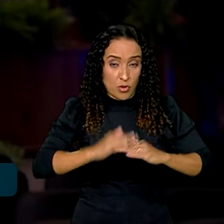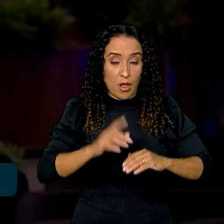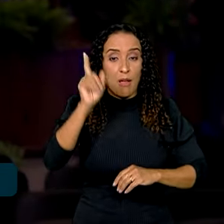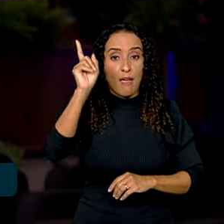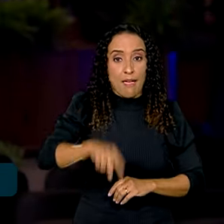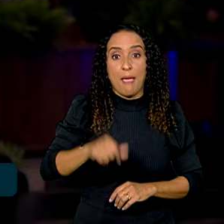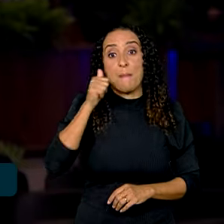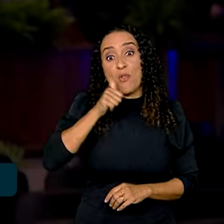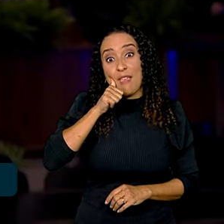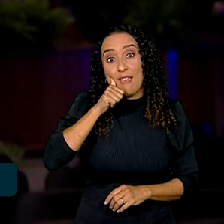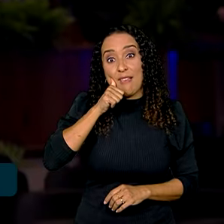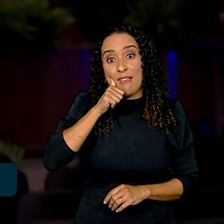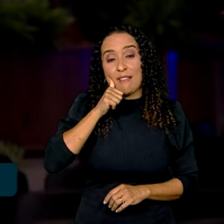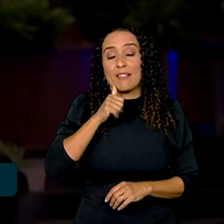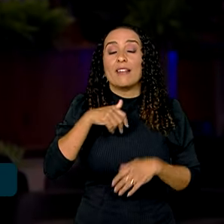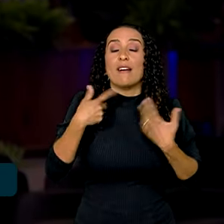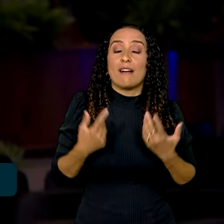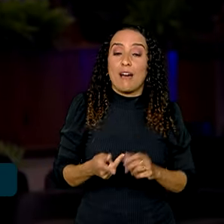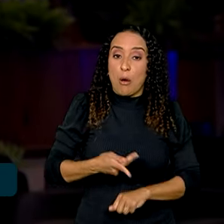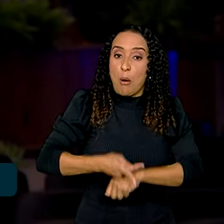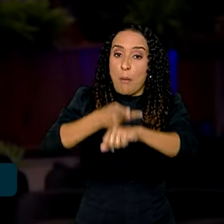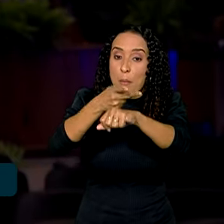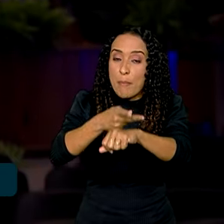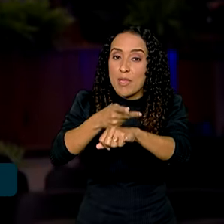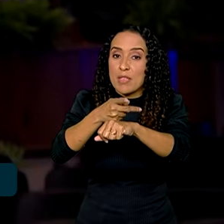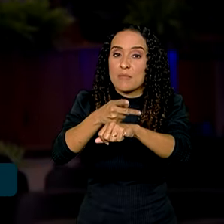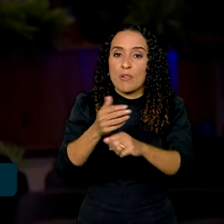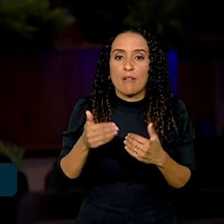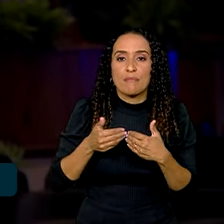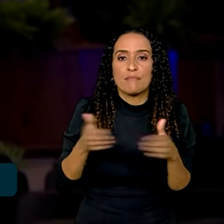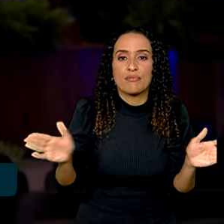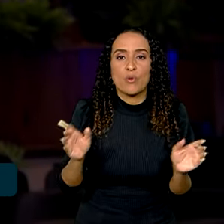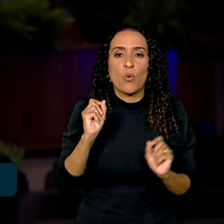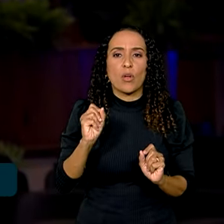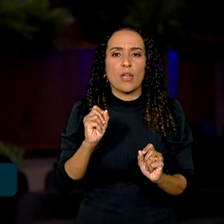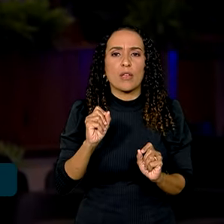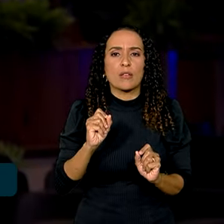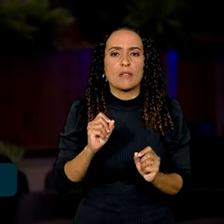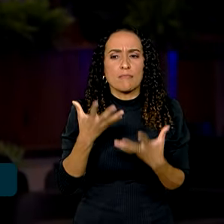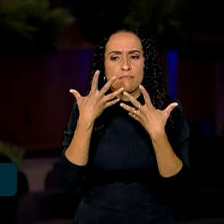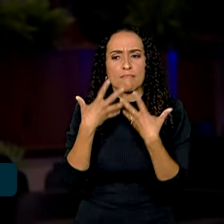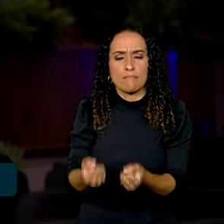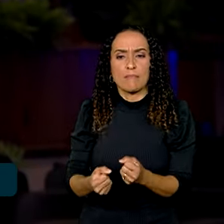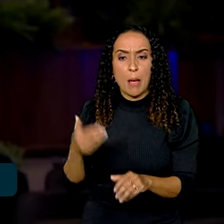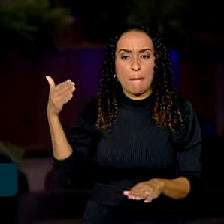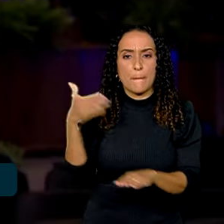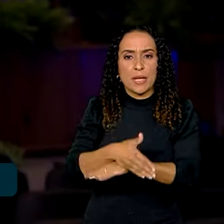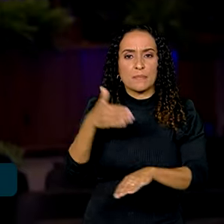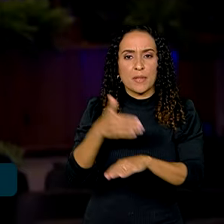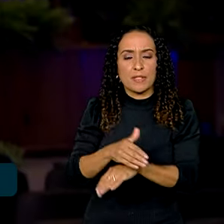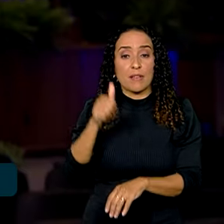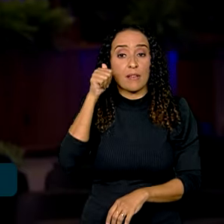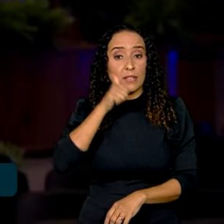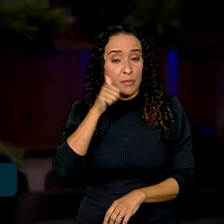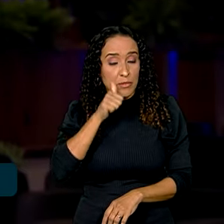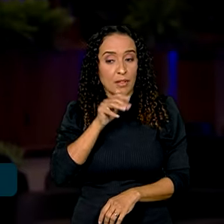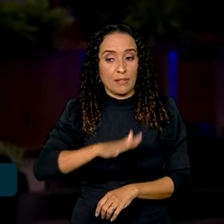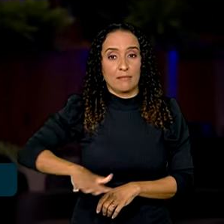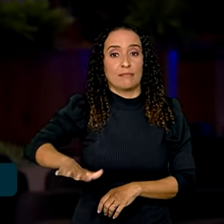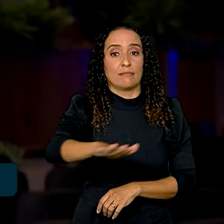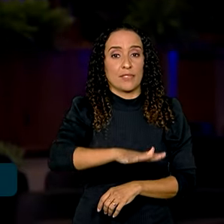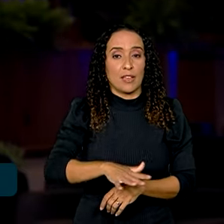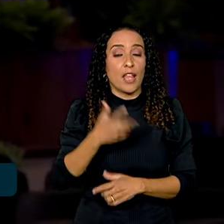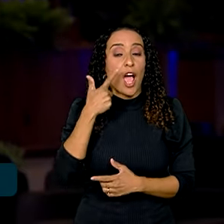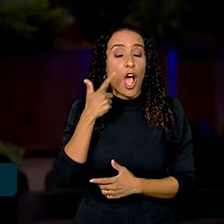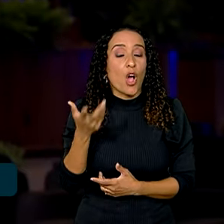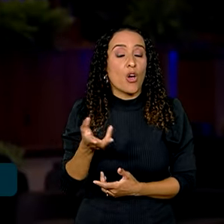são mulheres. O prêmio foi lançado justamente para reconhecer aí a participação feminina no setor. Vamos